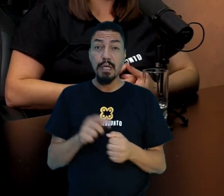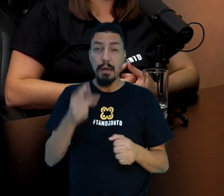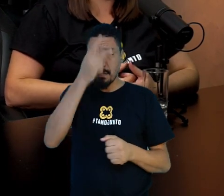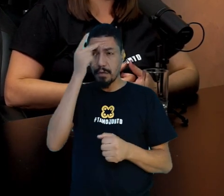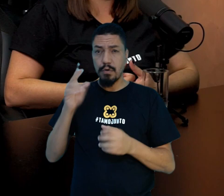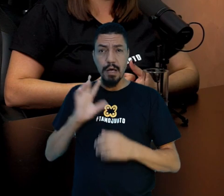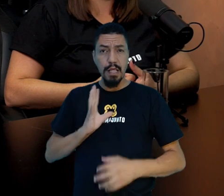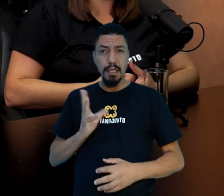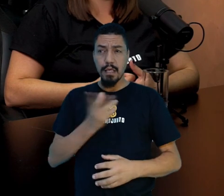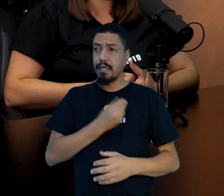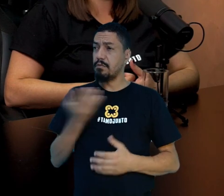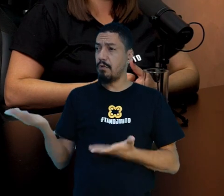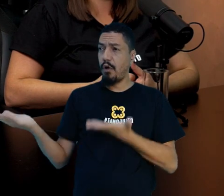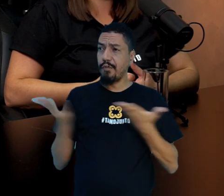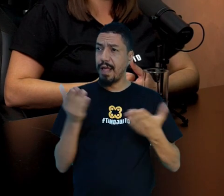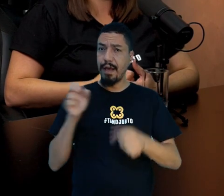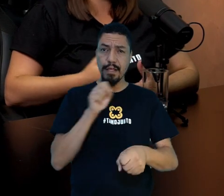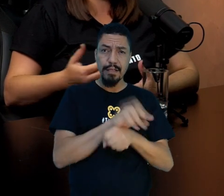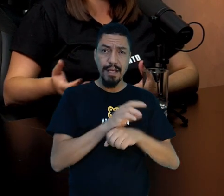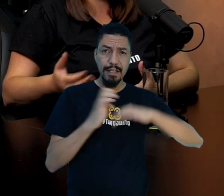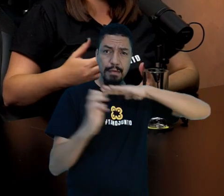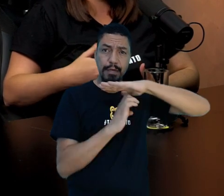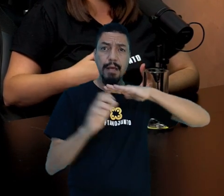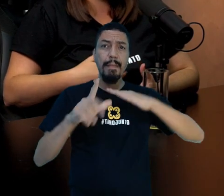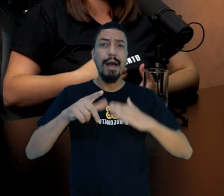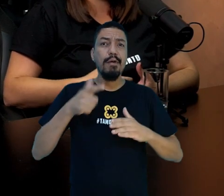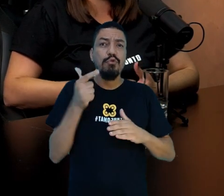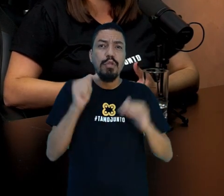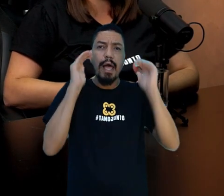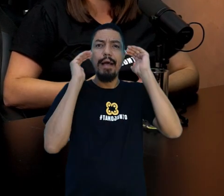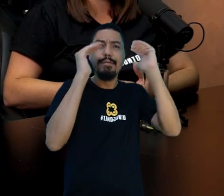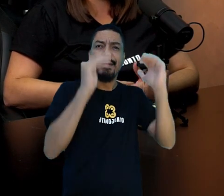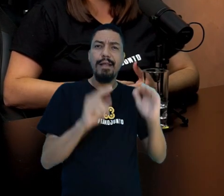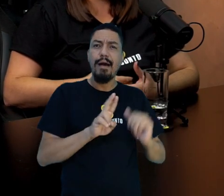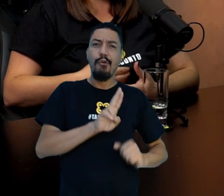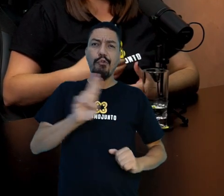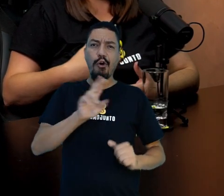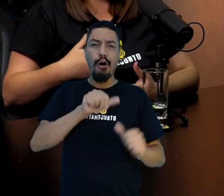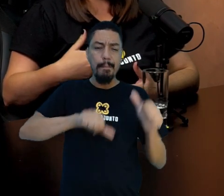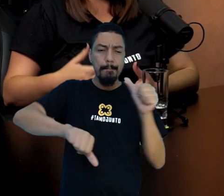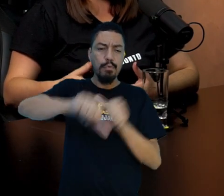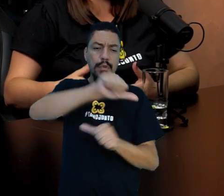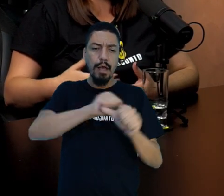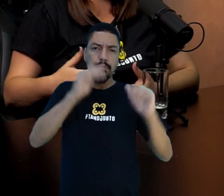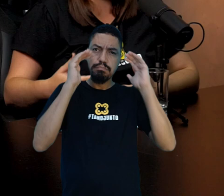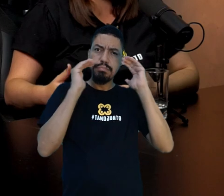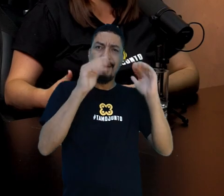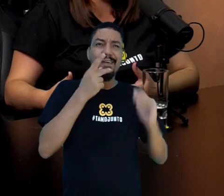empresa uma pessoa trans, mas você não colocar o nome dela retificado,